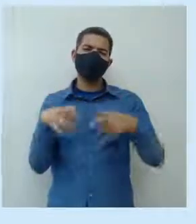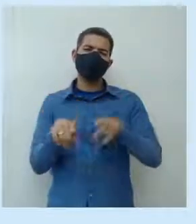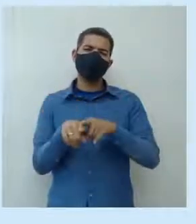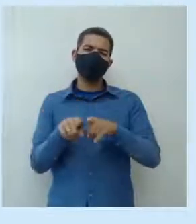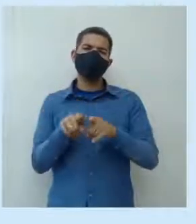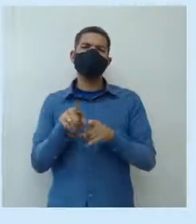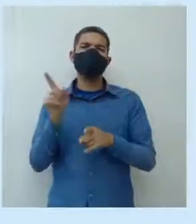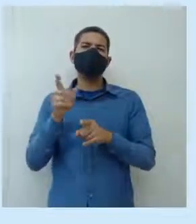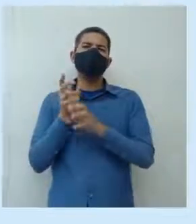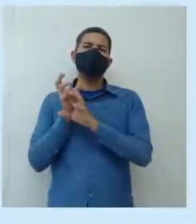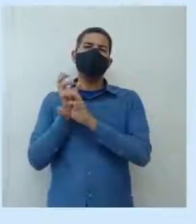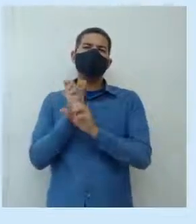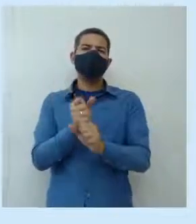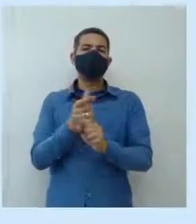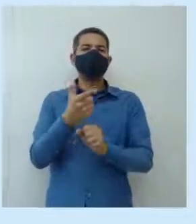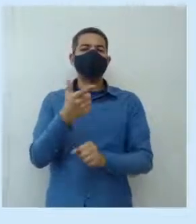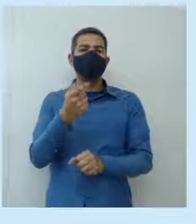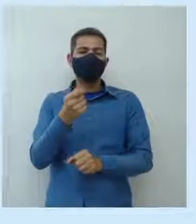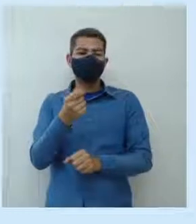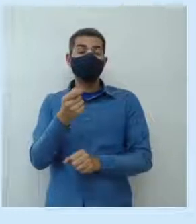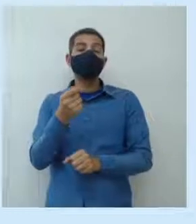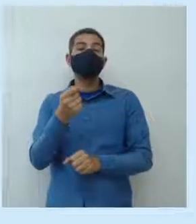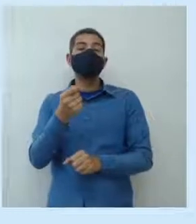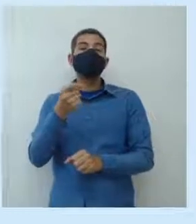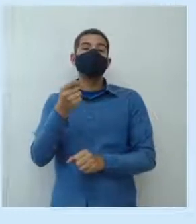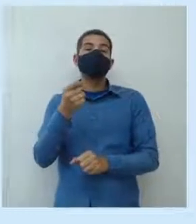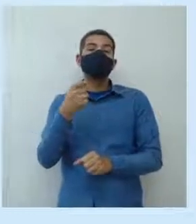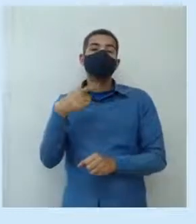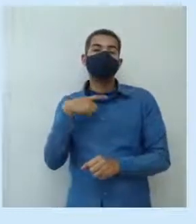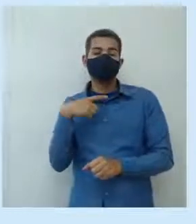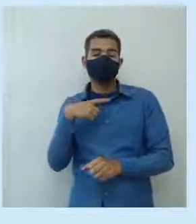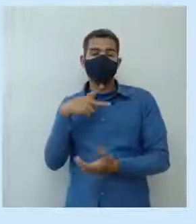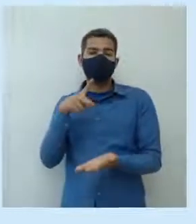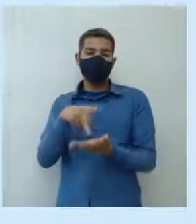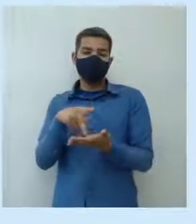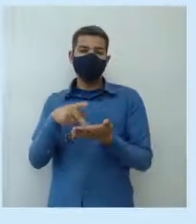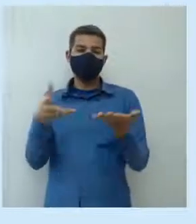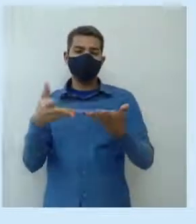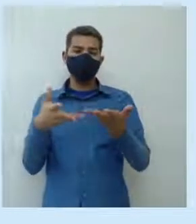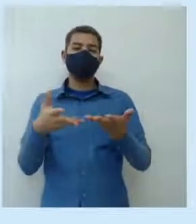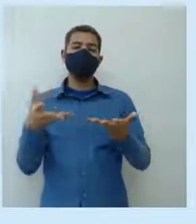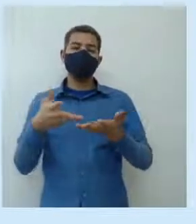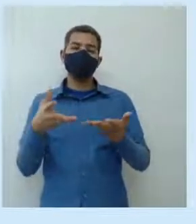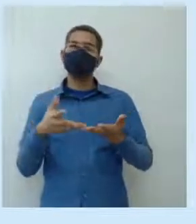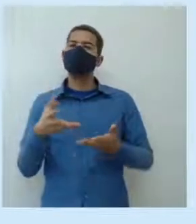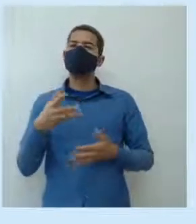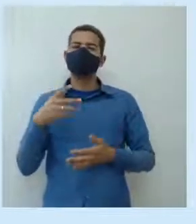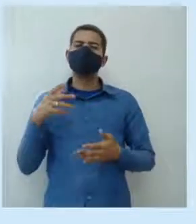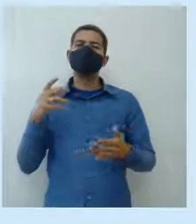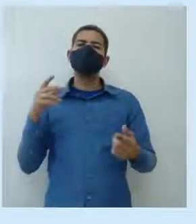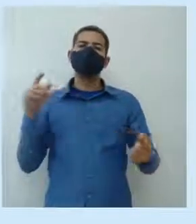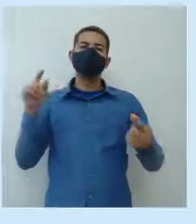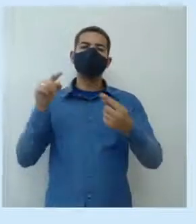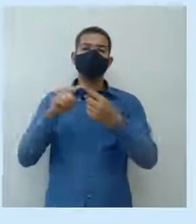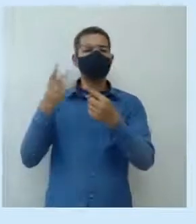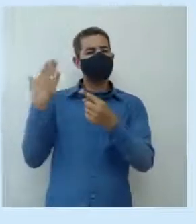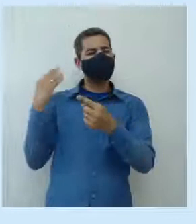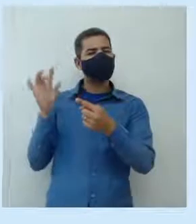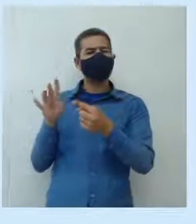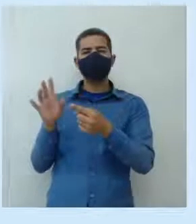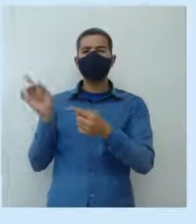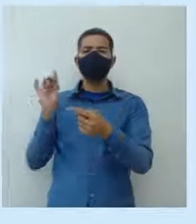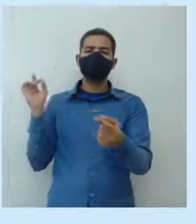quase 20 anos aí, a gente vai ver que existe uma situação bem atual dentro dessa composição do que essa citação ela vem